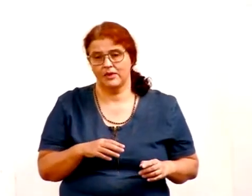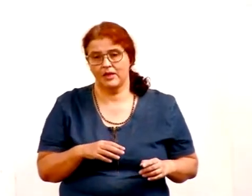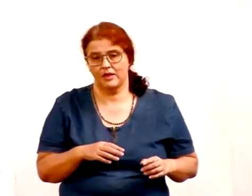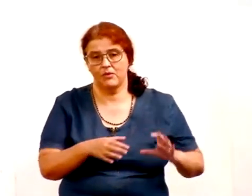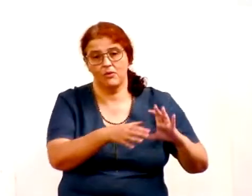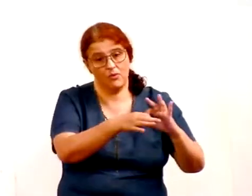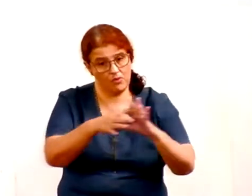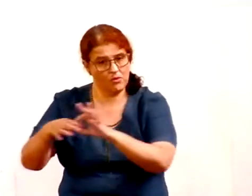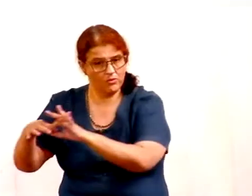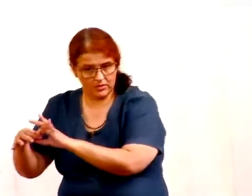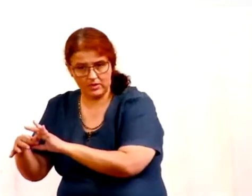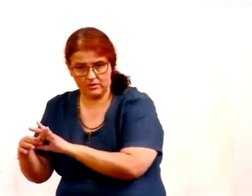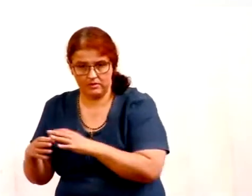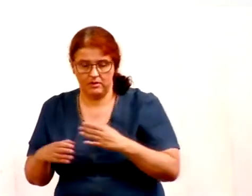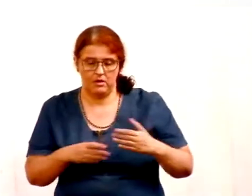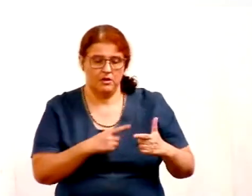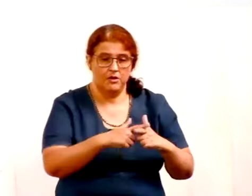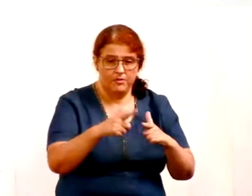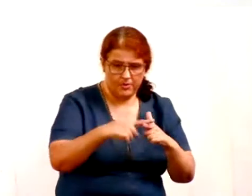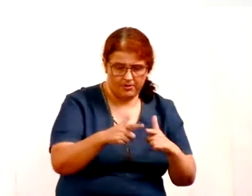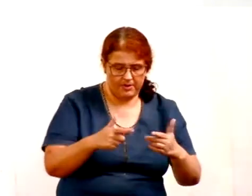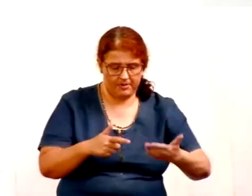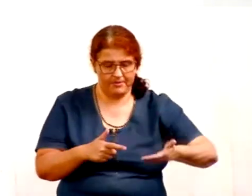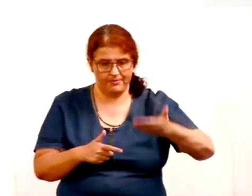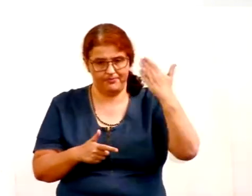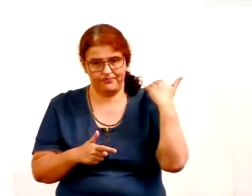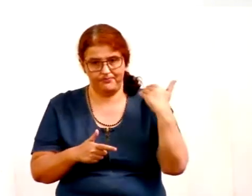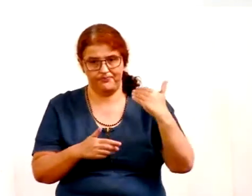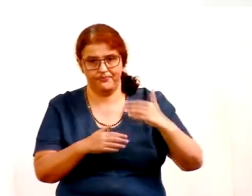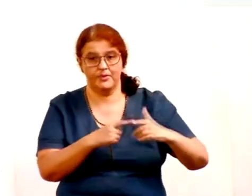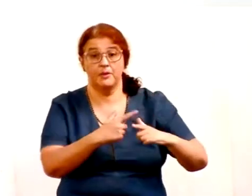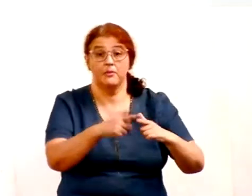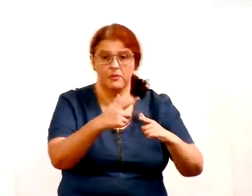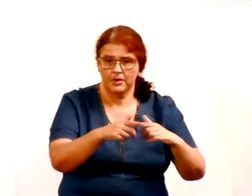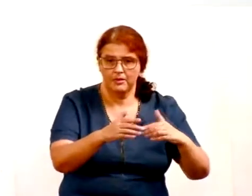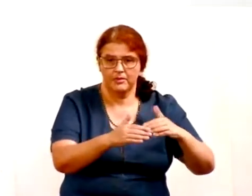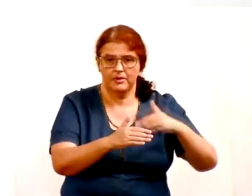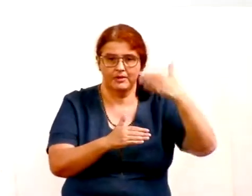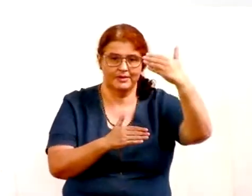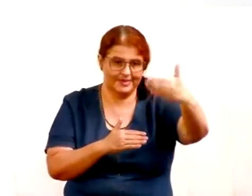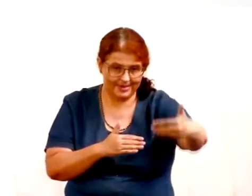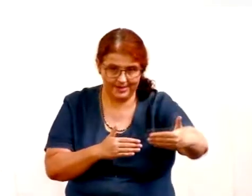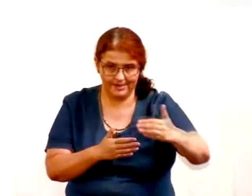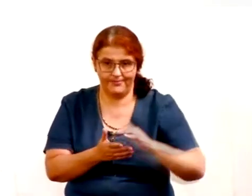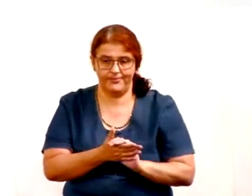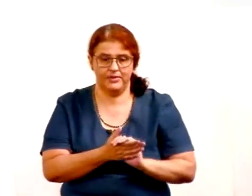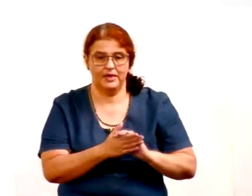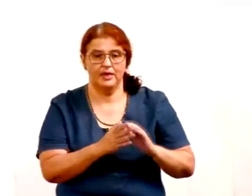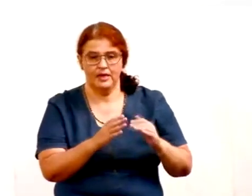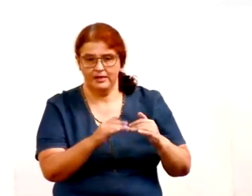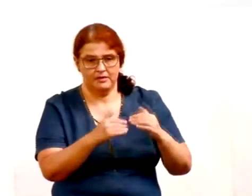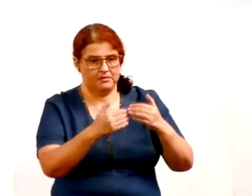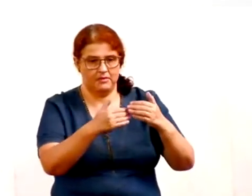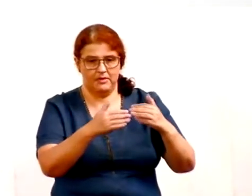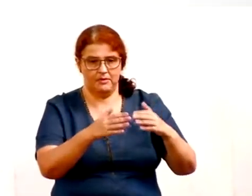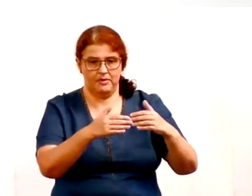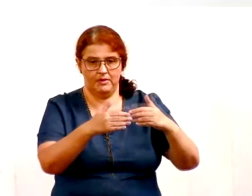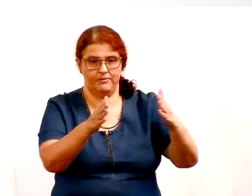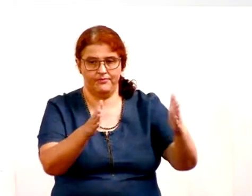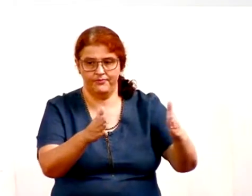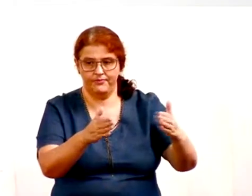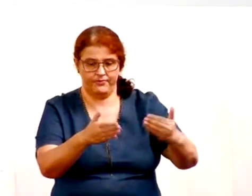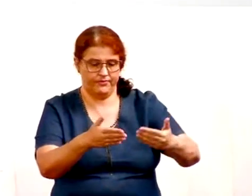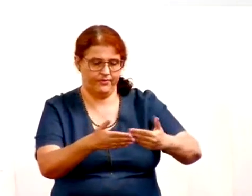comidas sacrificadas a ídolos, e ele vai dar instruções a respeito disso, para um problema mais interno, os